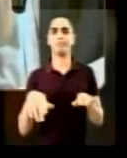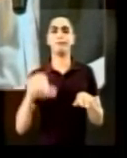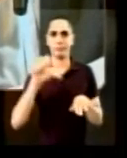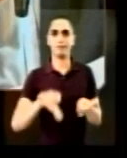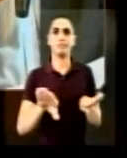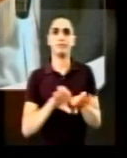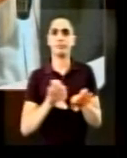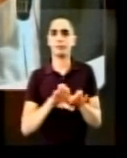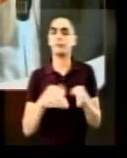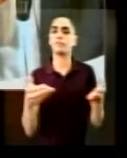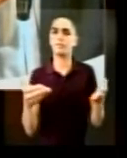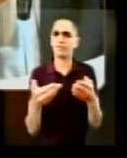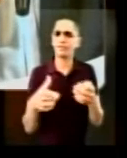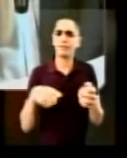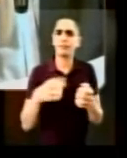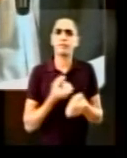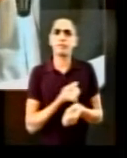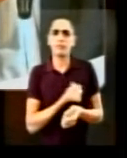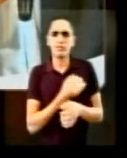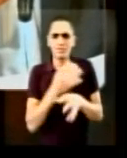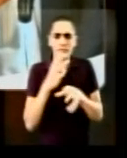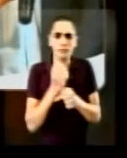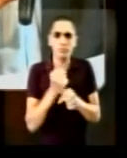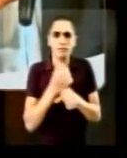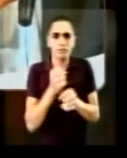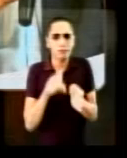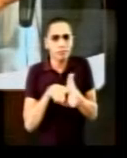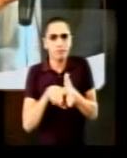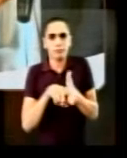casos positivos que são testados,